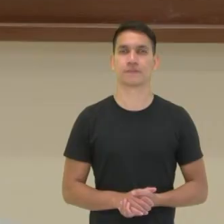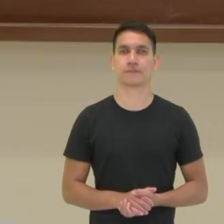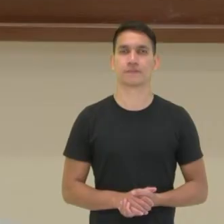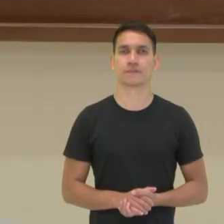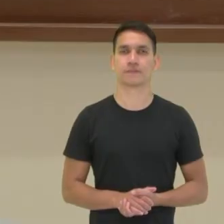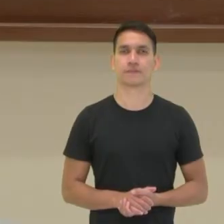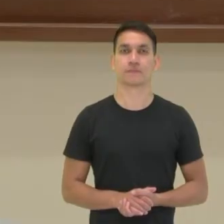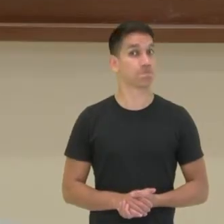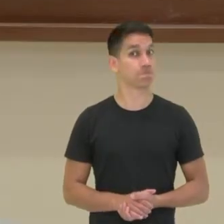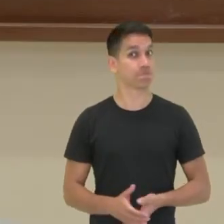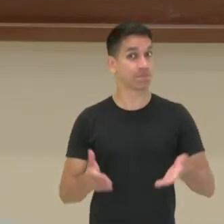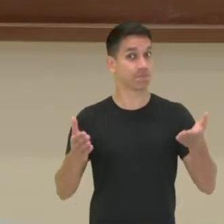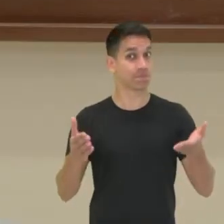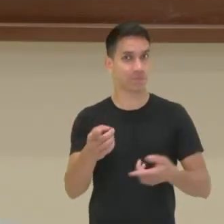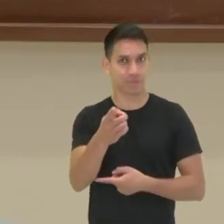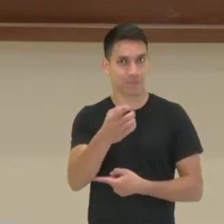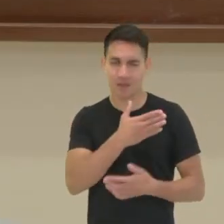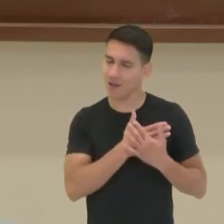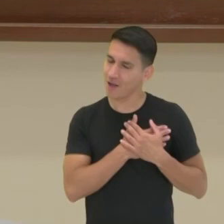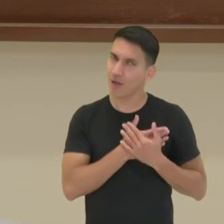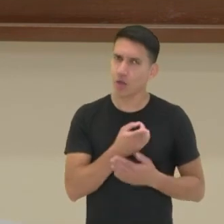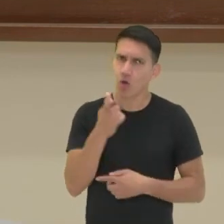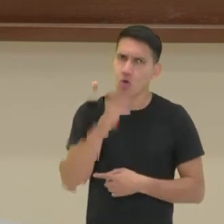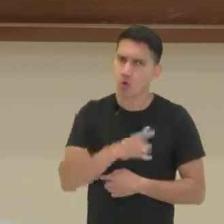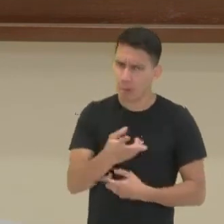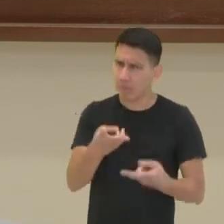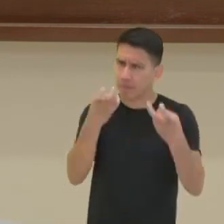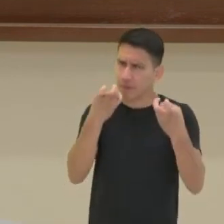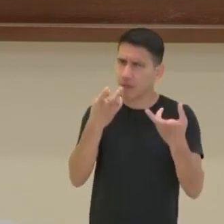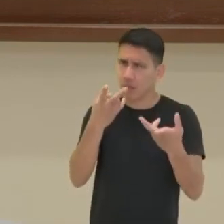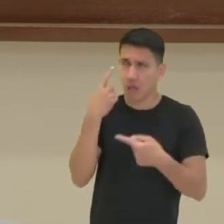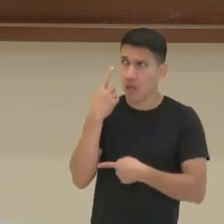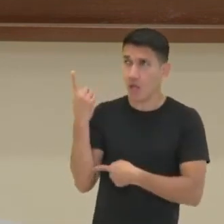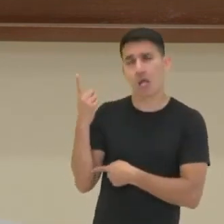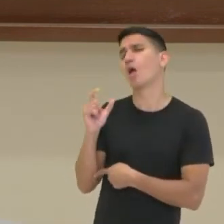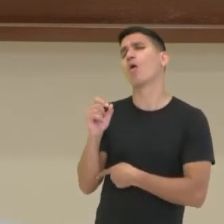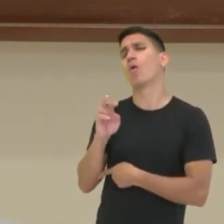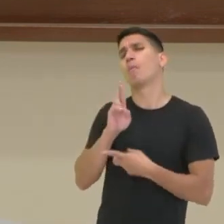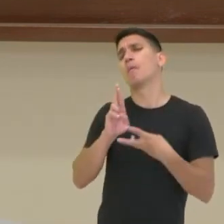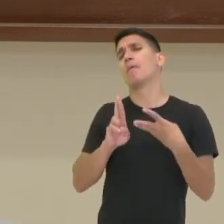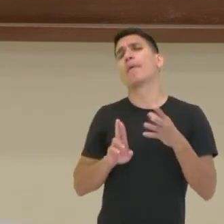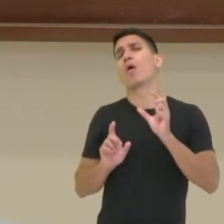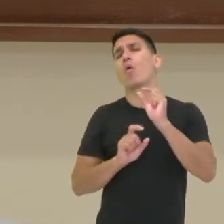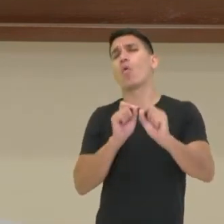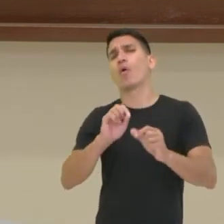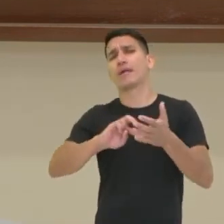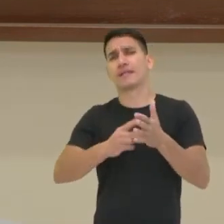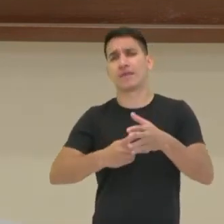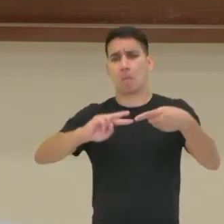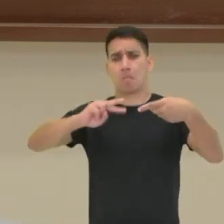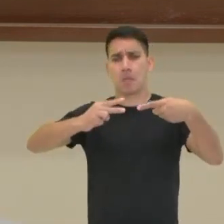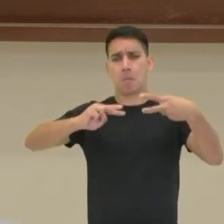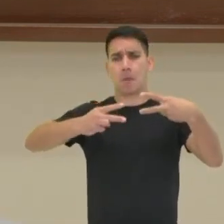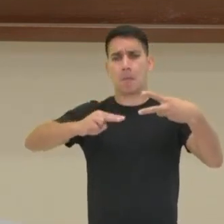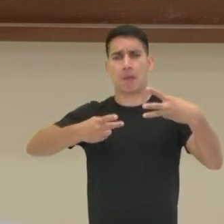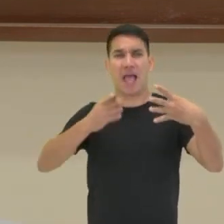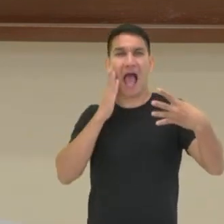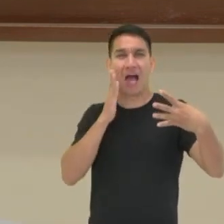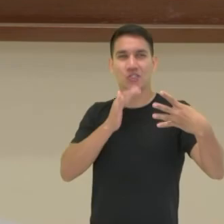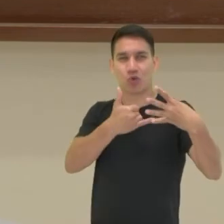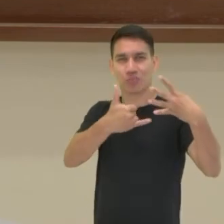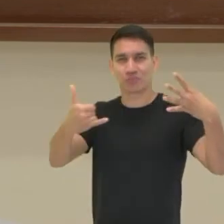E aí, meu querido e minha querida, vamos corrigir? O que será então que são os hiperlinks, né? O que ele